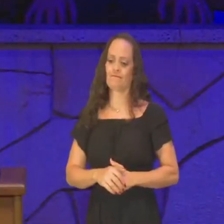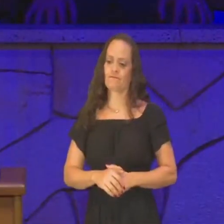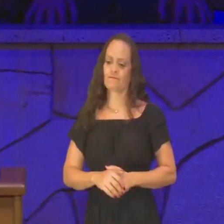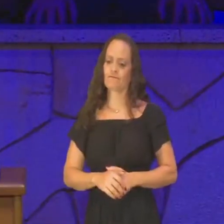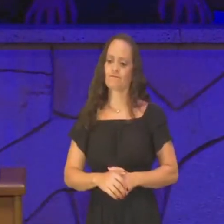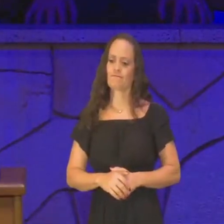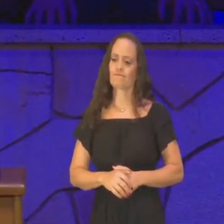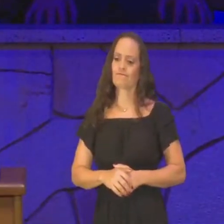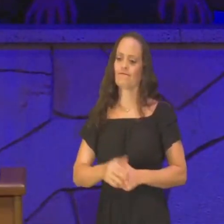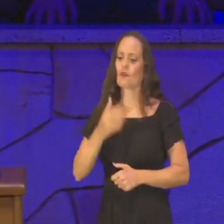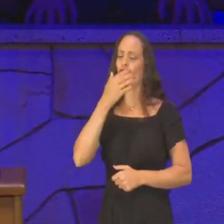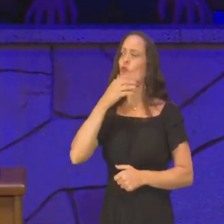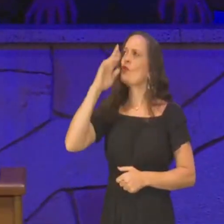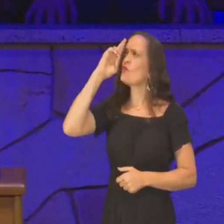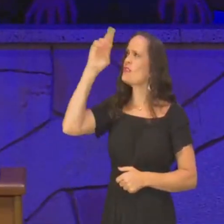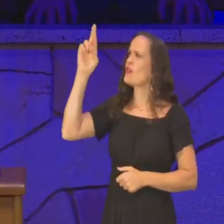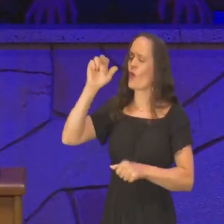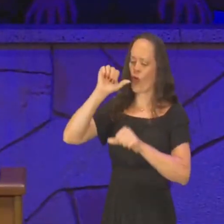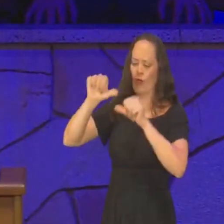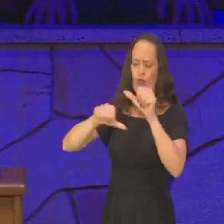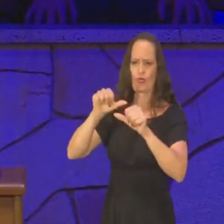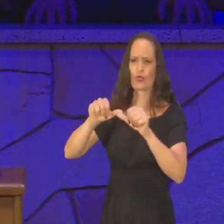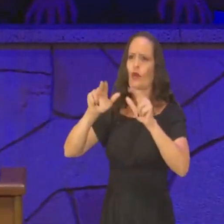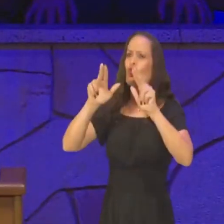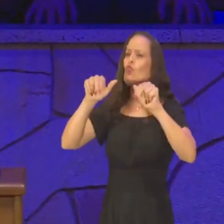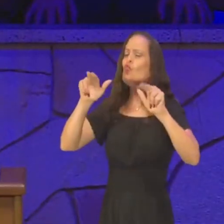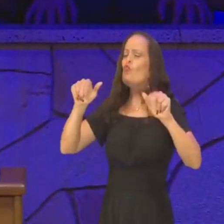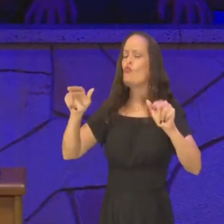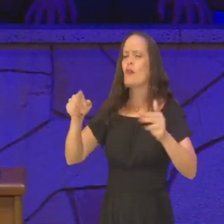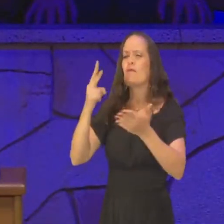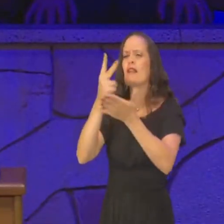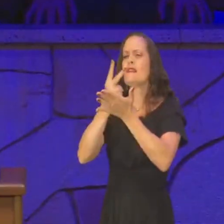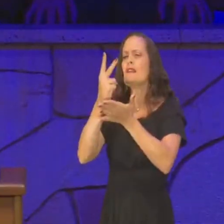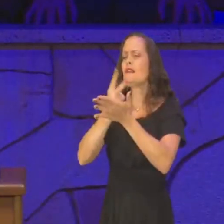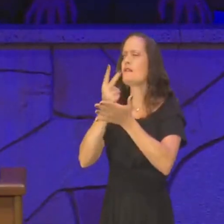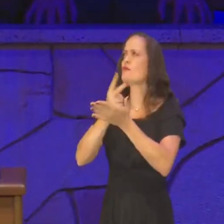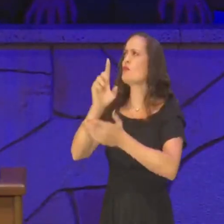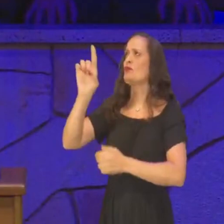O Senhor, Ele não mudou, Ele continua respondendo.